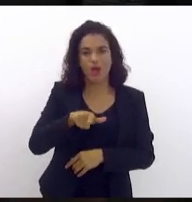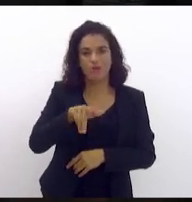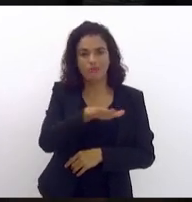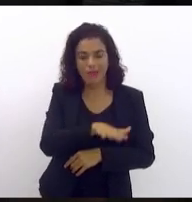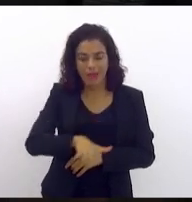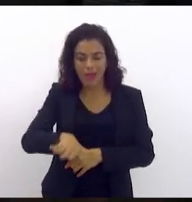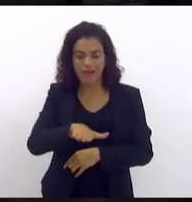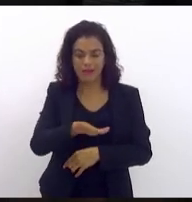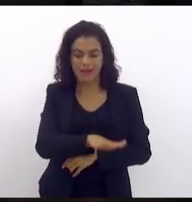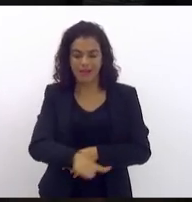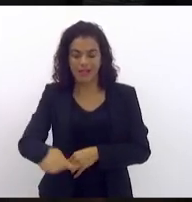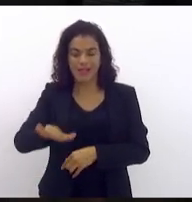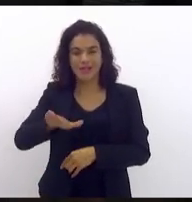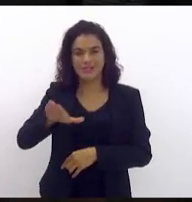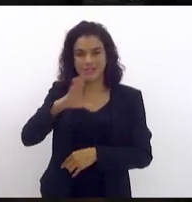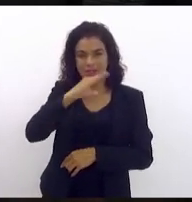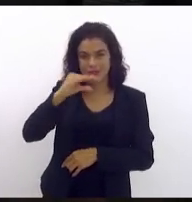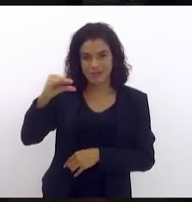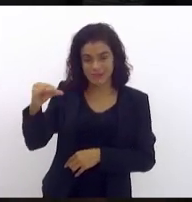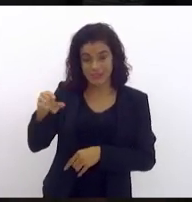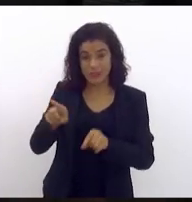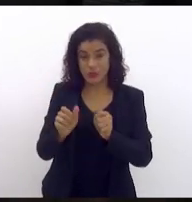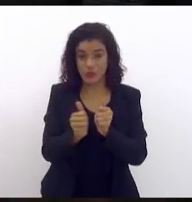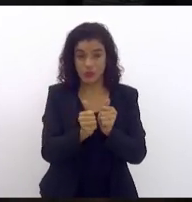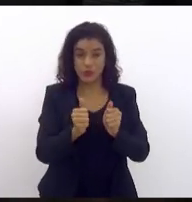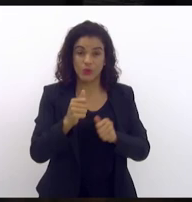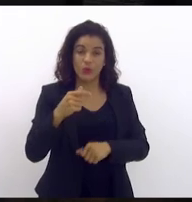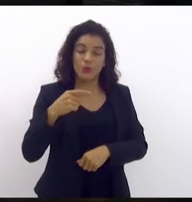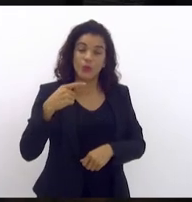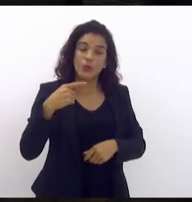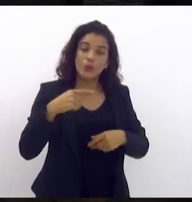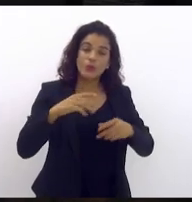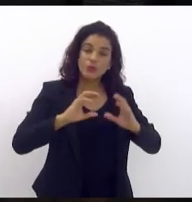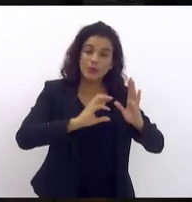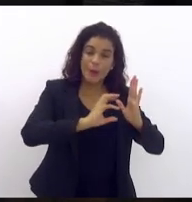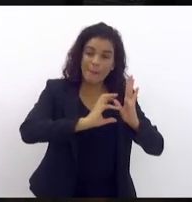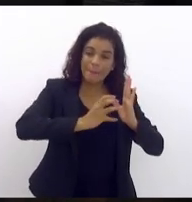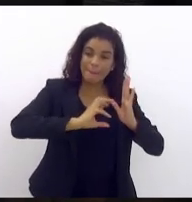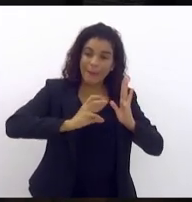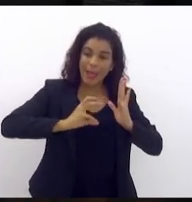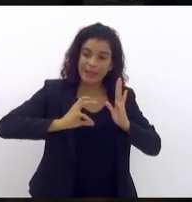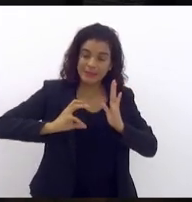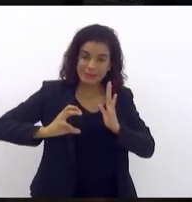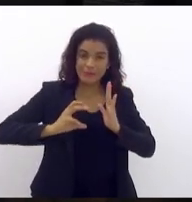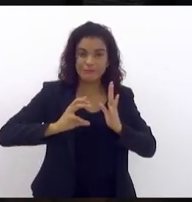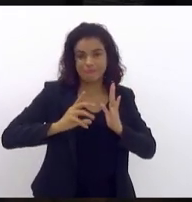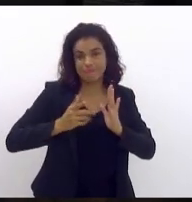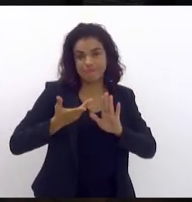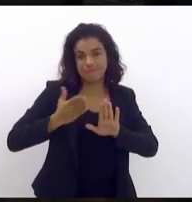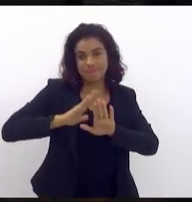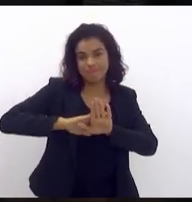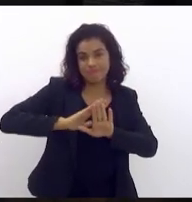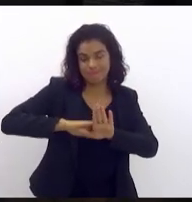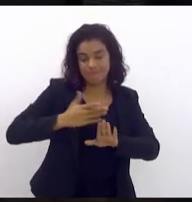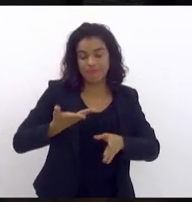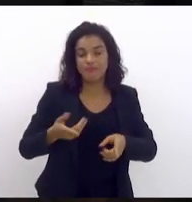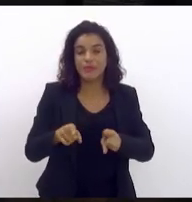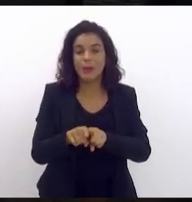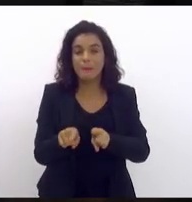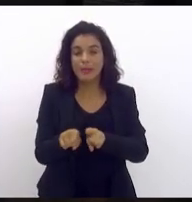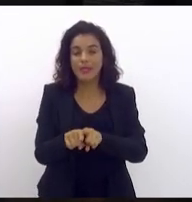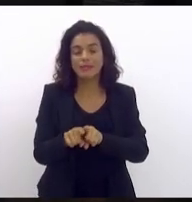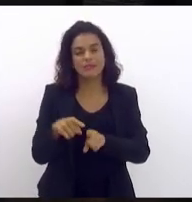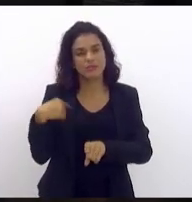Paula junto com os partidos políticos que é a base de onde as eleições são construídas que nós